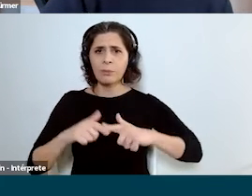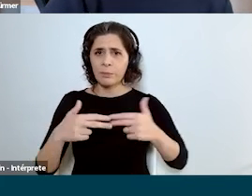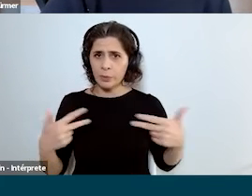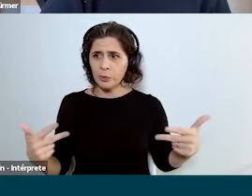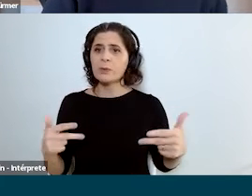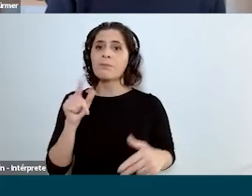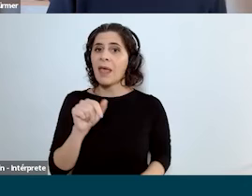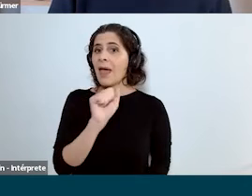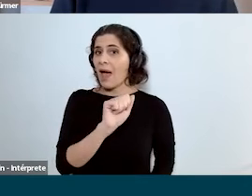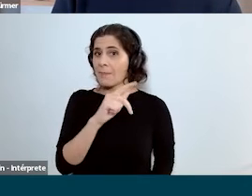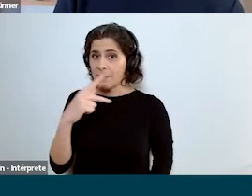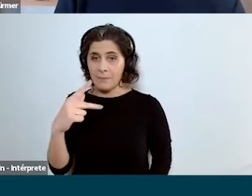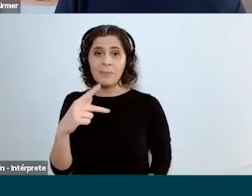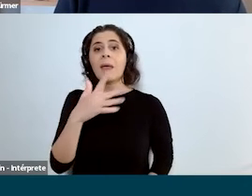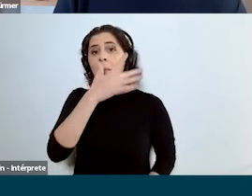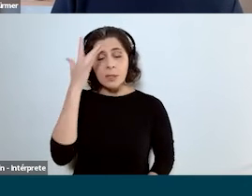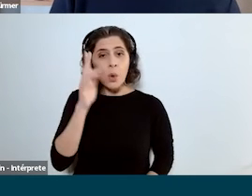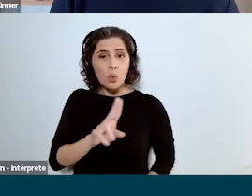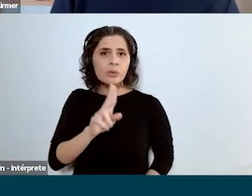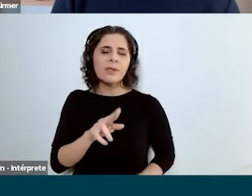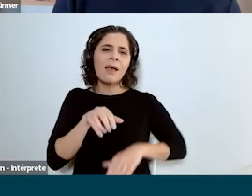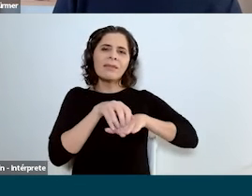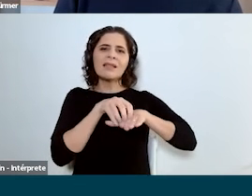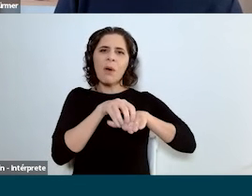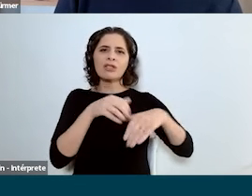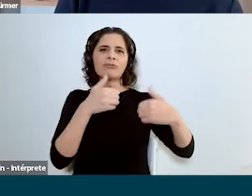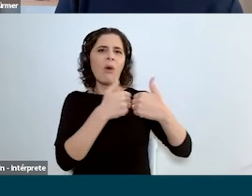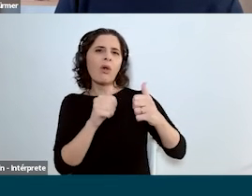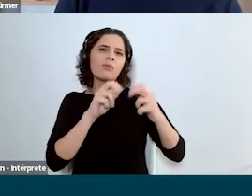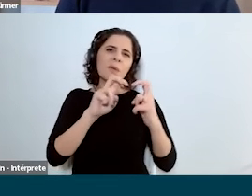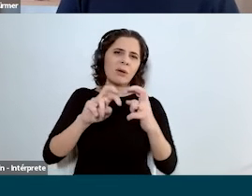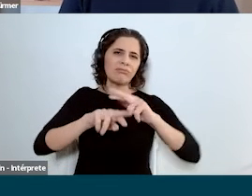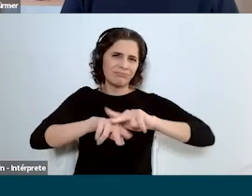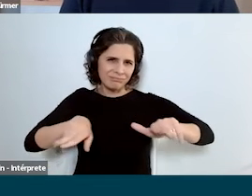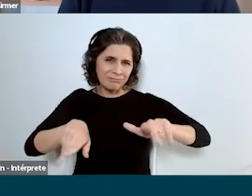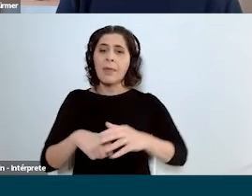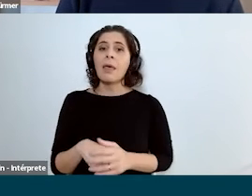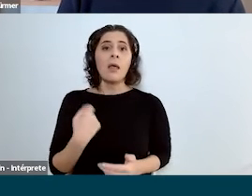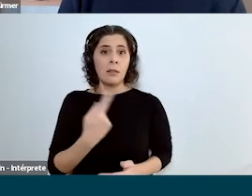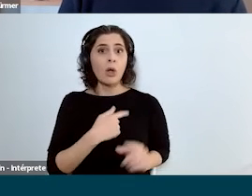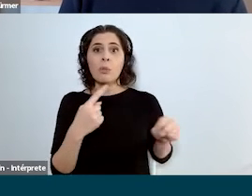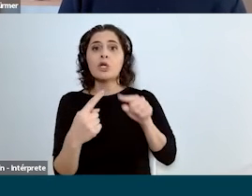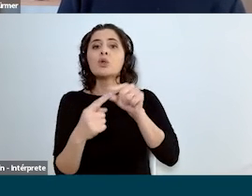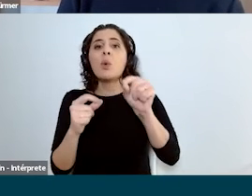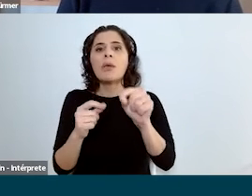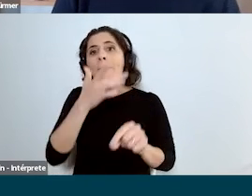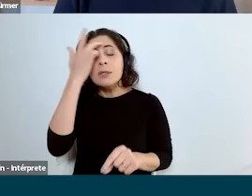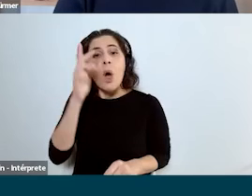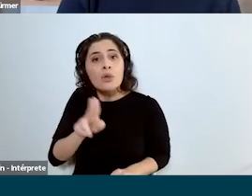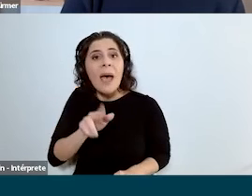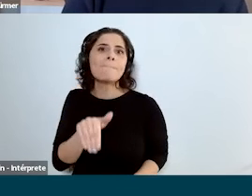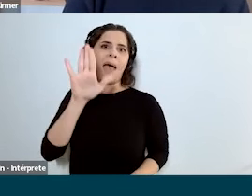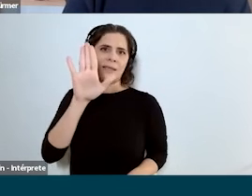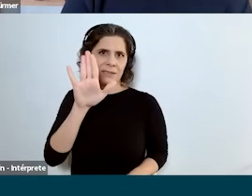Nesse outro exemplo, é um outro produto, um aplicativo focado em pessoas que usam transporte público, e a gente tinha a missão de aumentar o número de